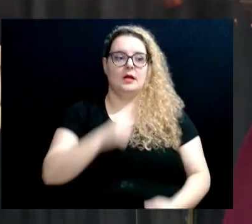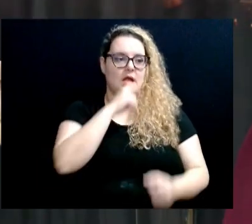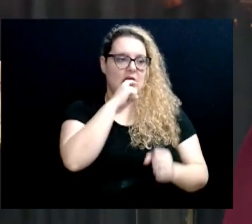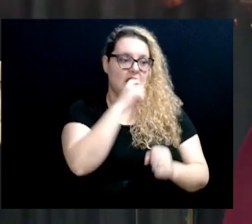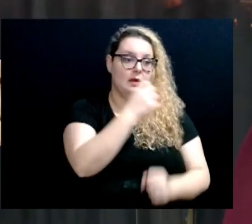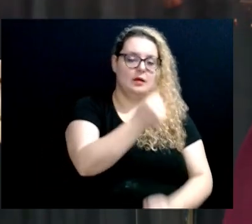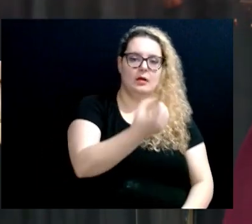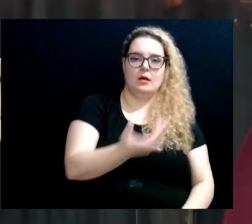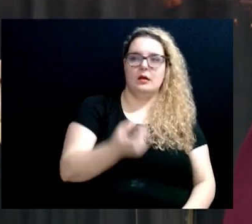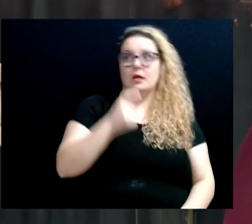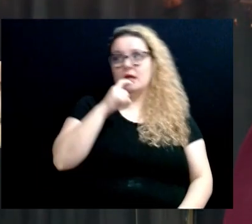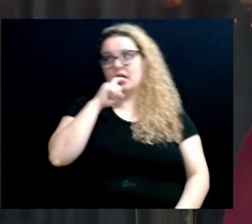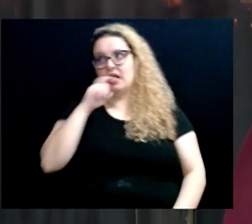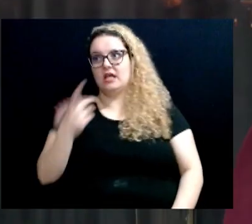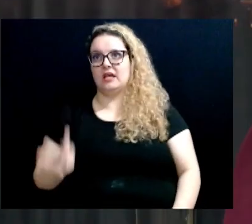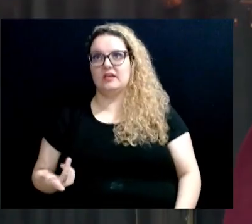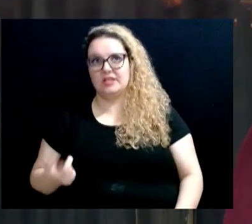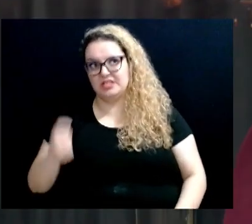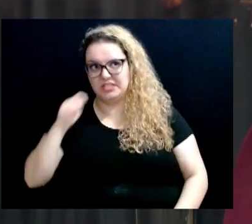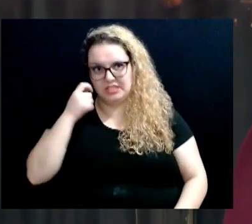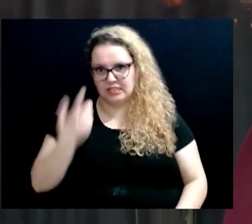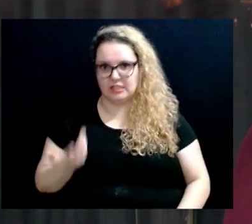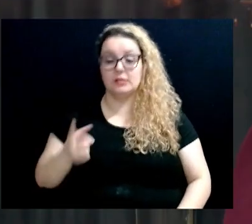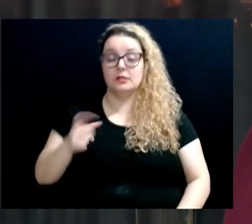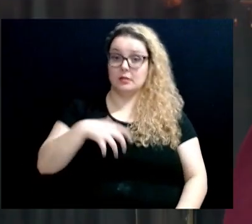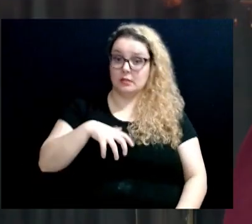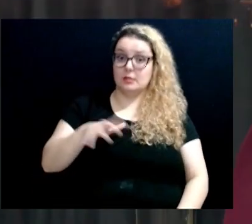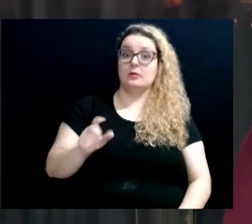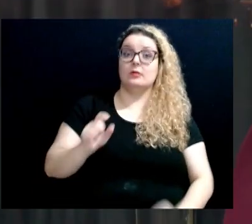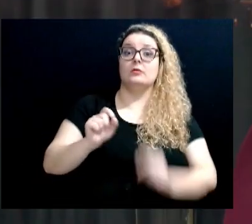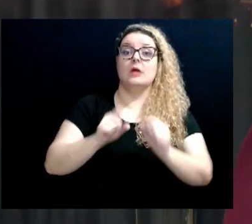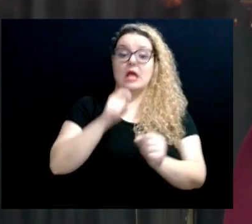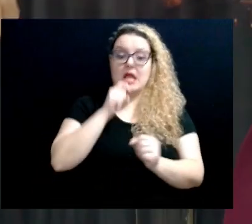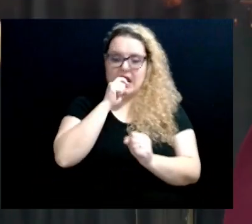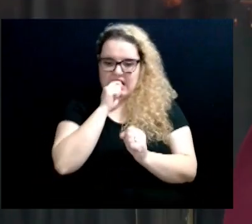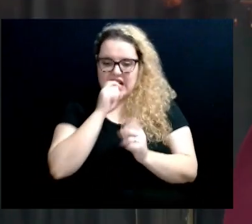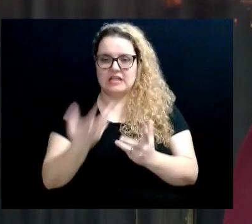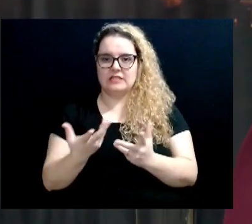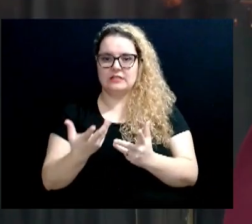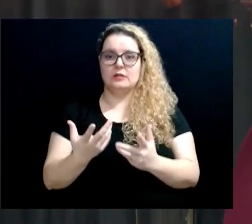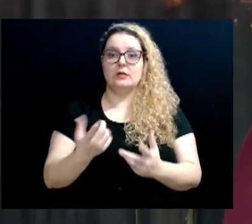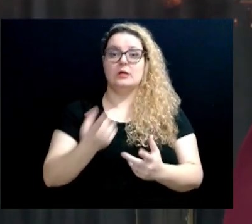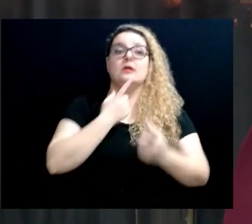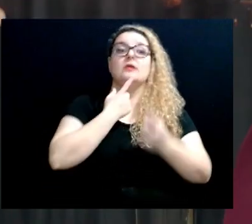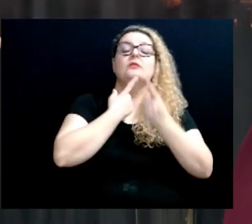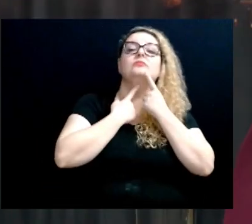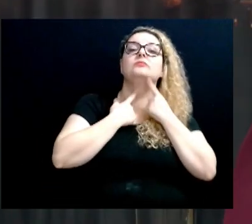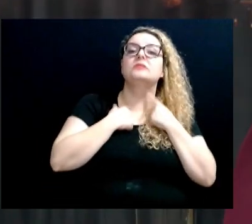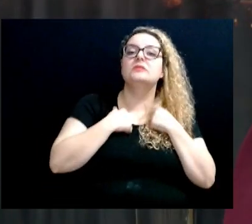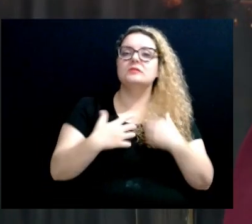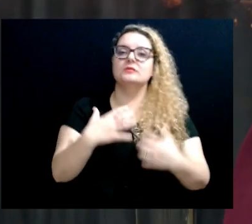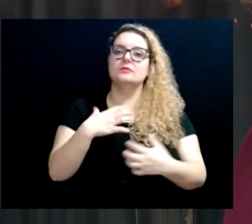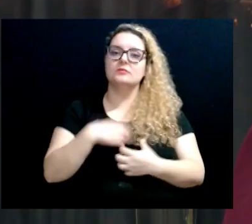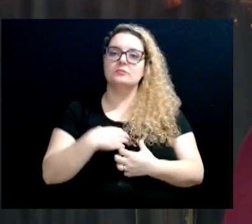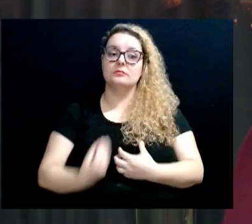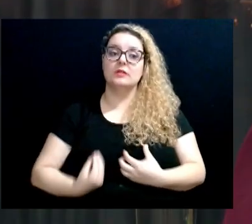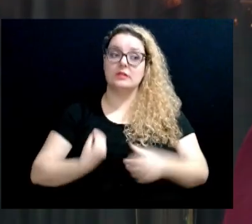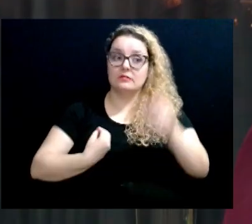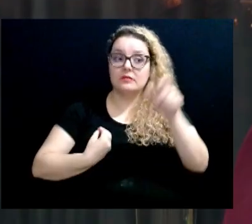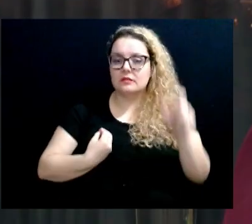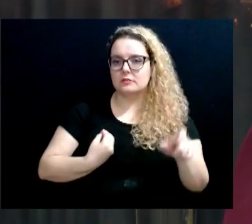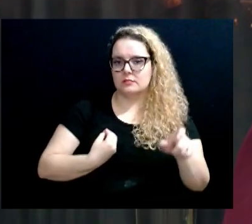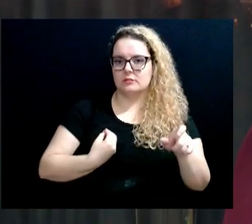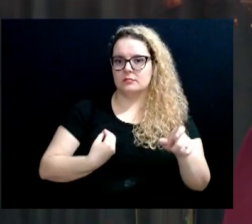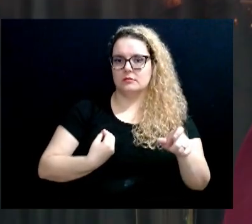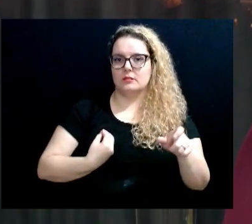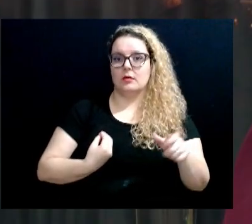é bem por aí mesmo, né? O que é a inveja? É aquele desejo que a gente sente pela vida do outro, pelo algo que o